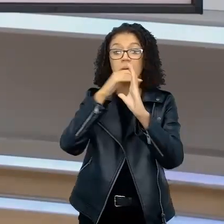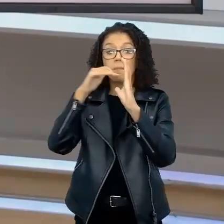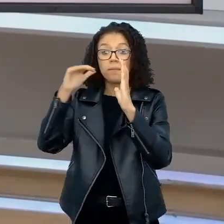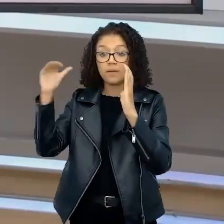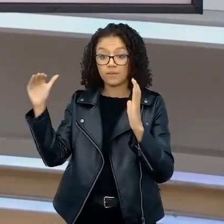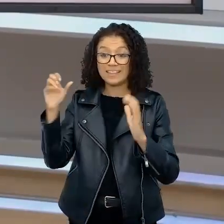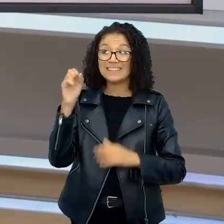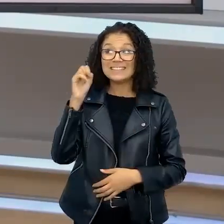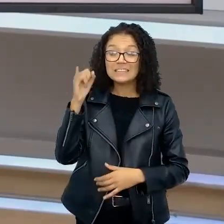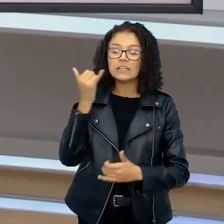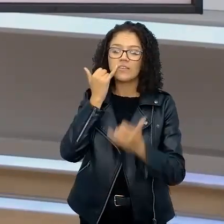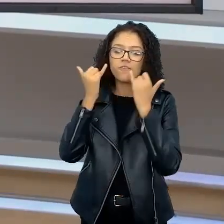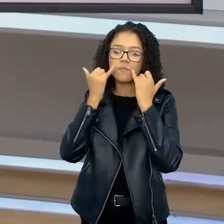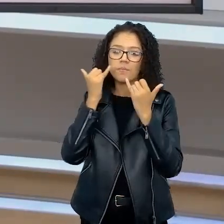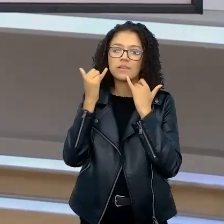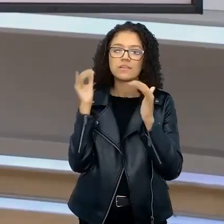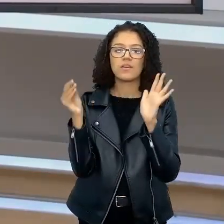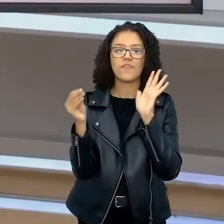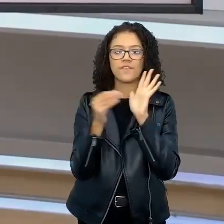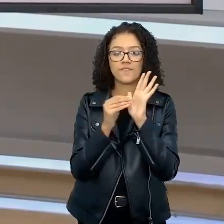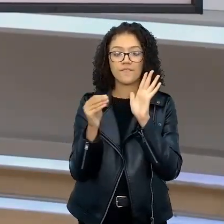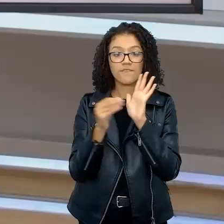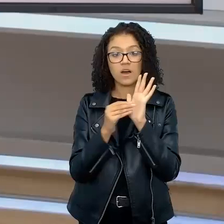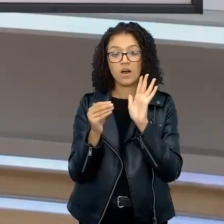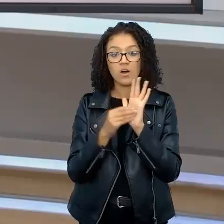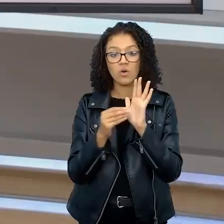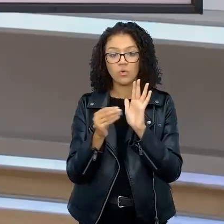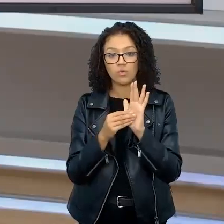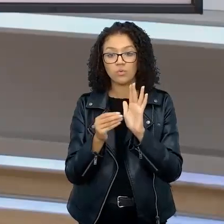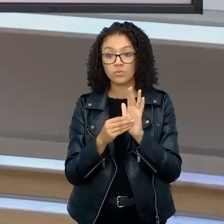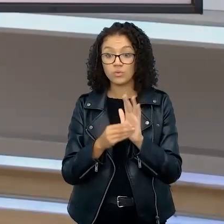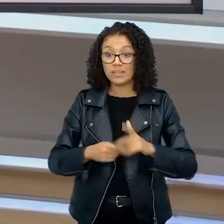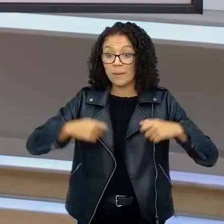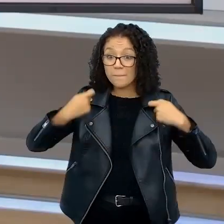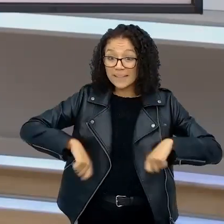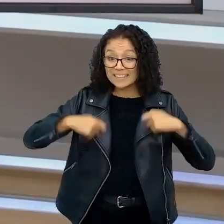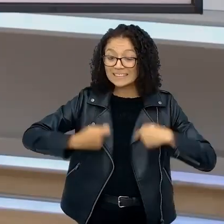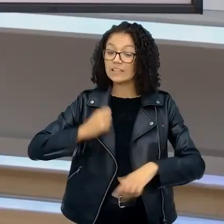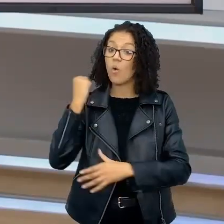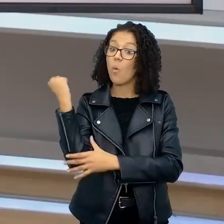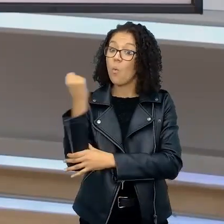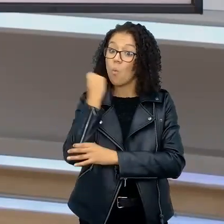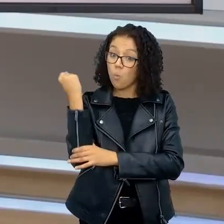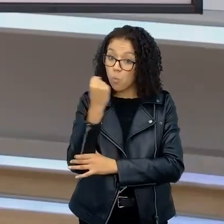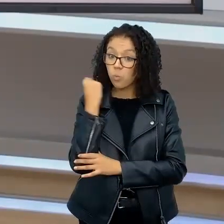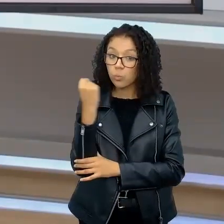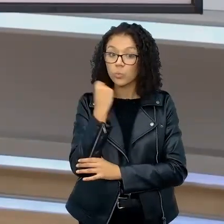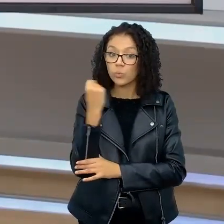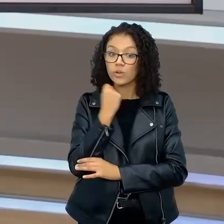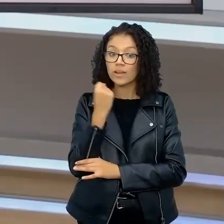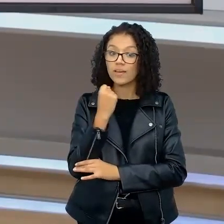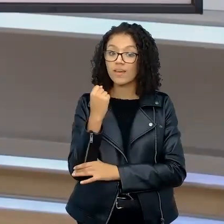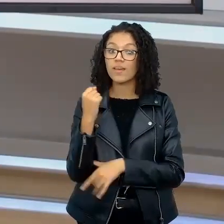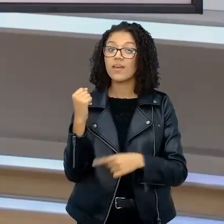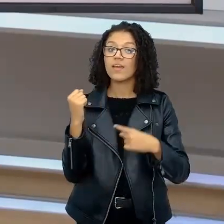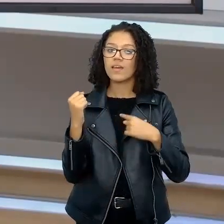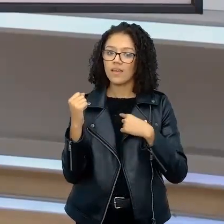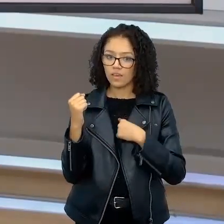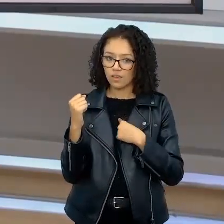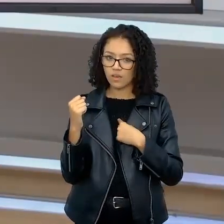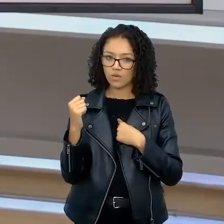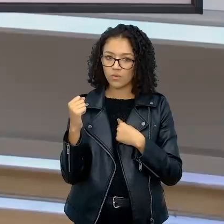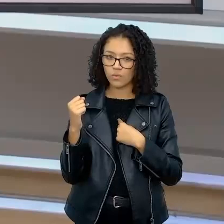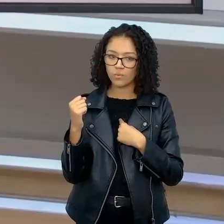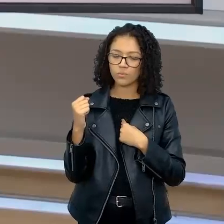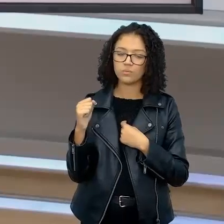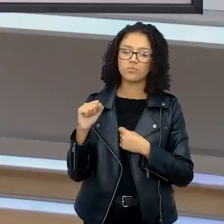de informações ali, que são imprescindíveis para dar andamento aos trâmites legais e protetivos, essa equipe